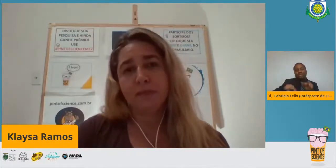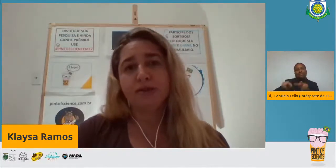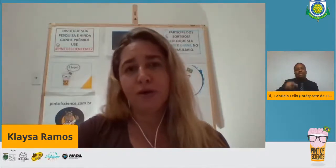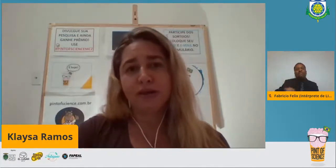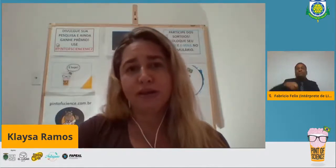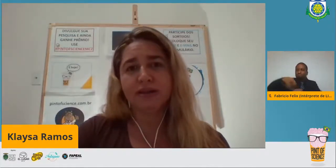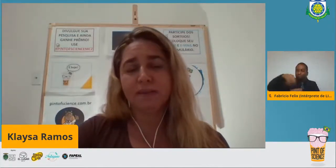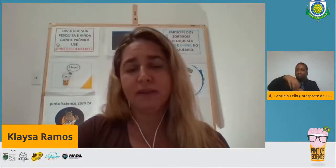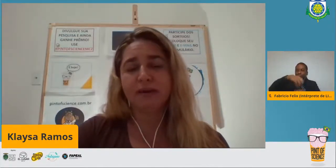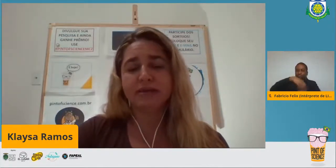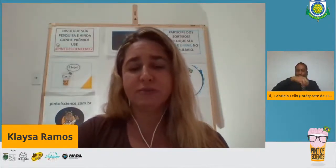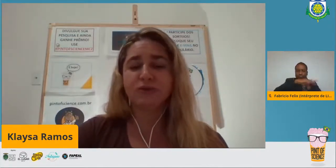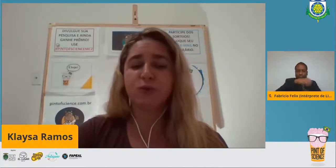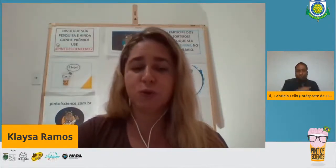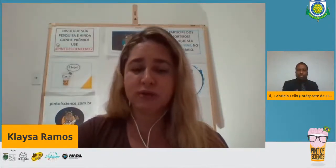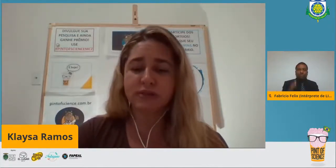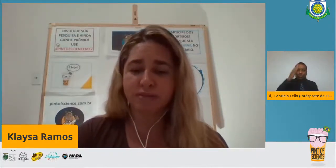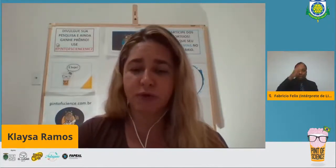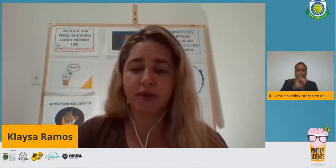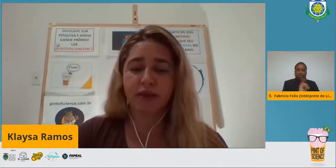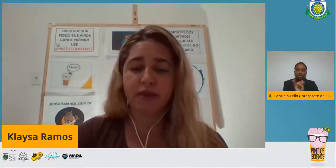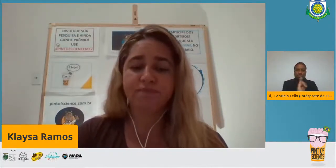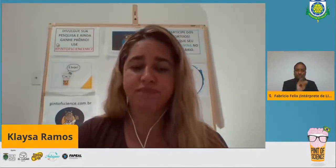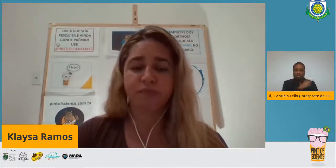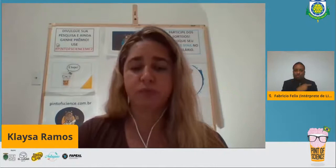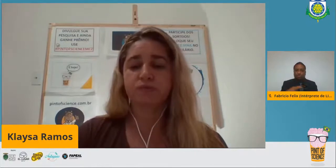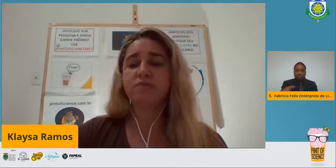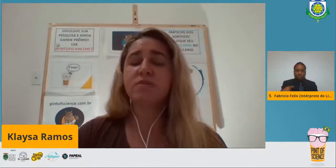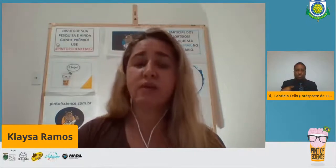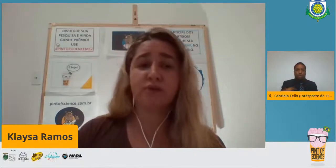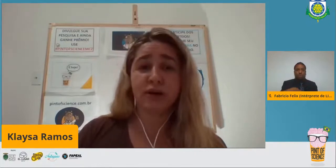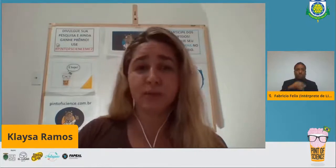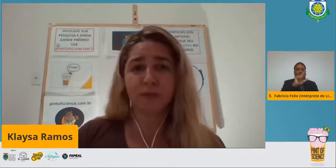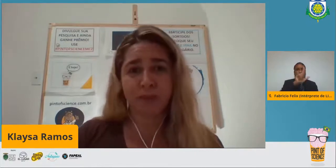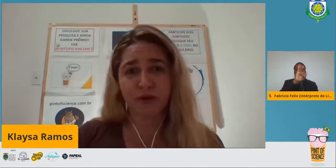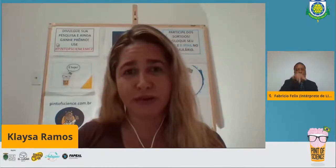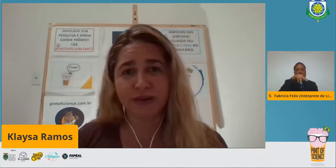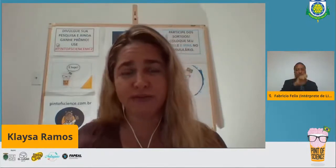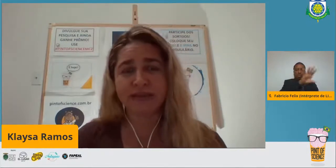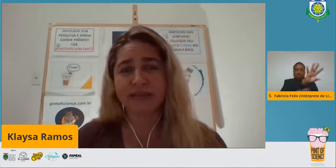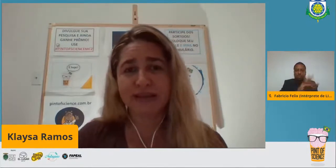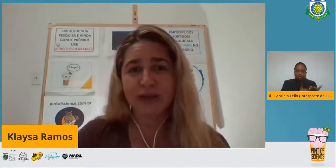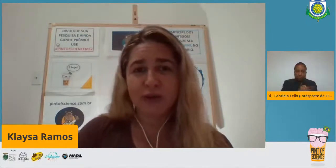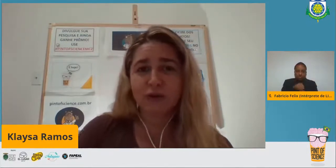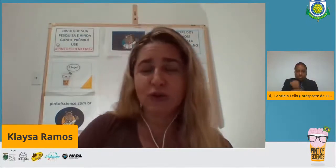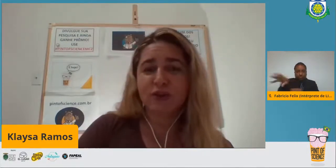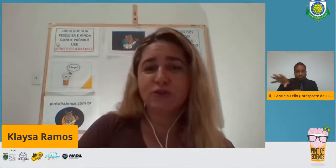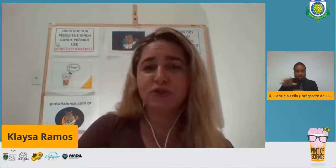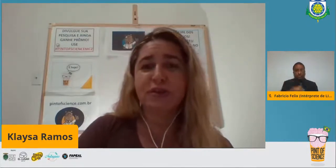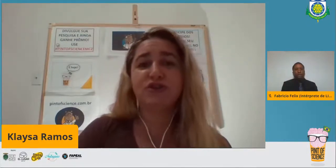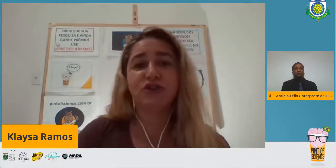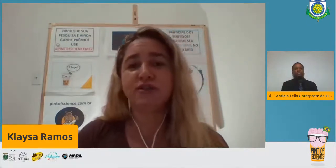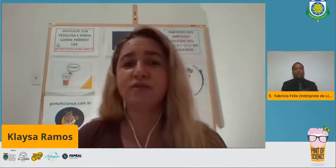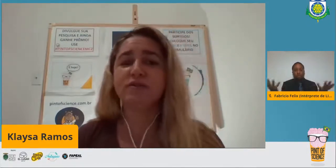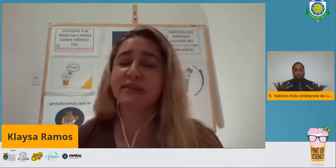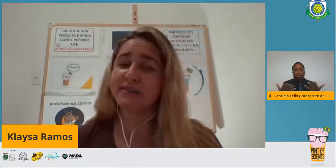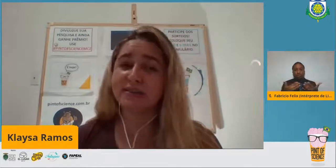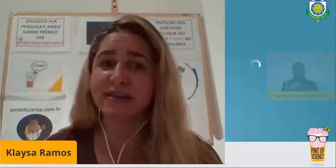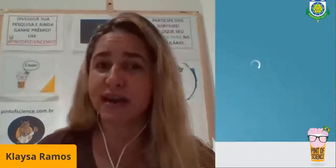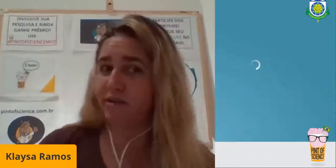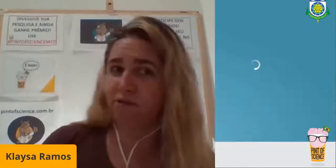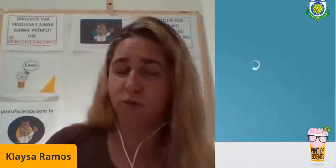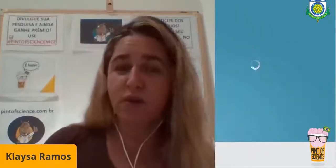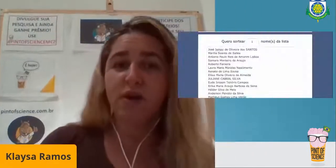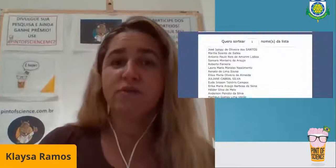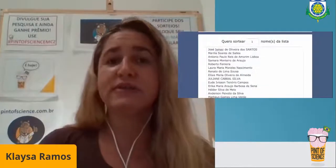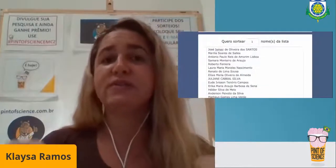e mandar o link também para essas pessoas, ok? Vamos, Paulo Henrique, fazer o sorteio dos brindes. Gente, vocês